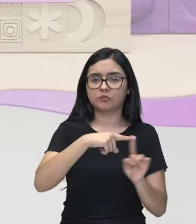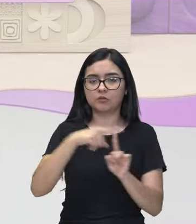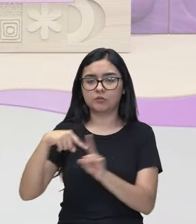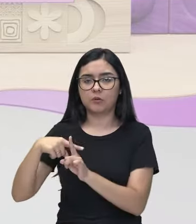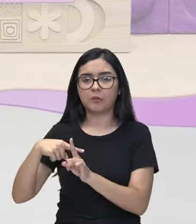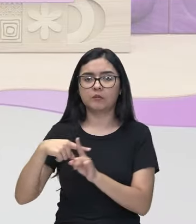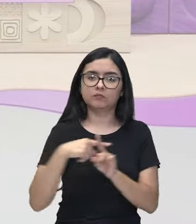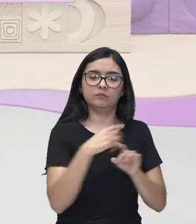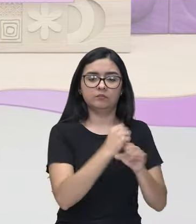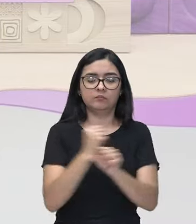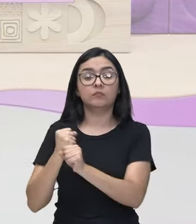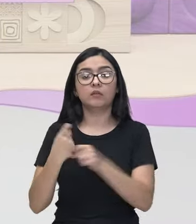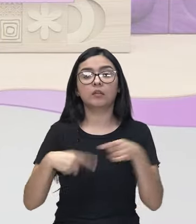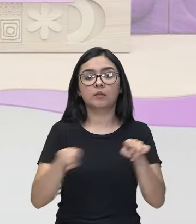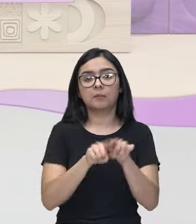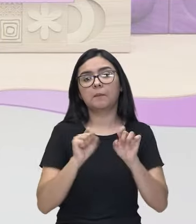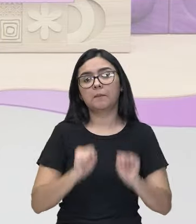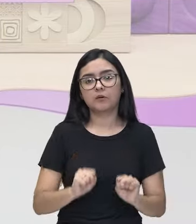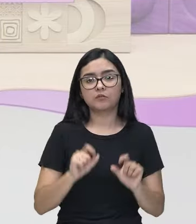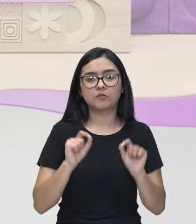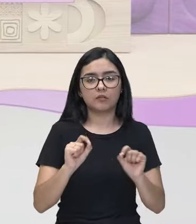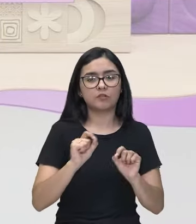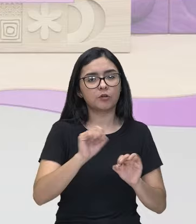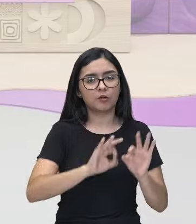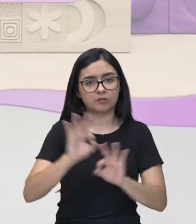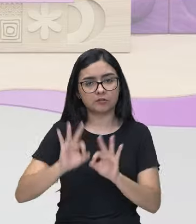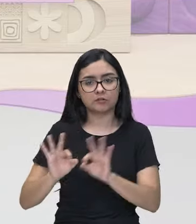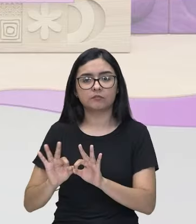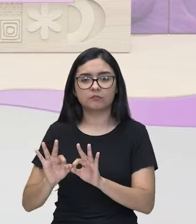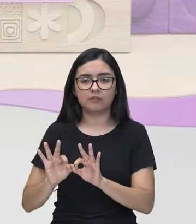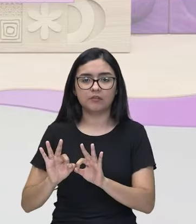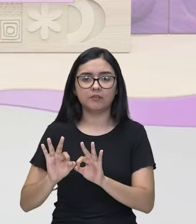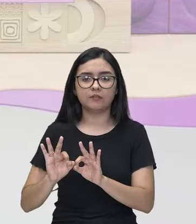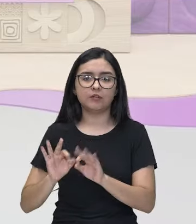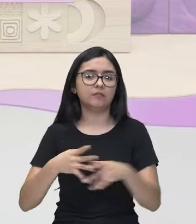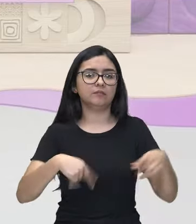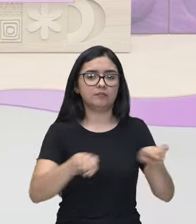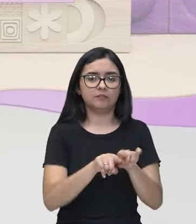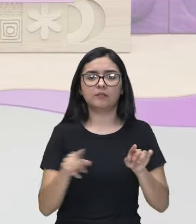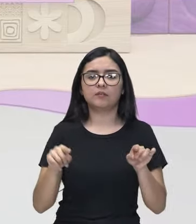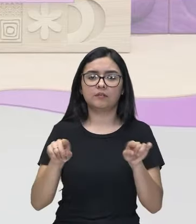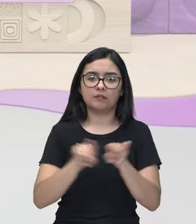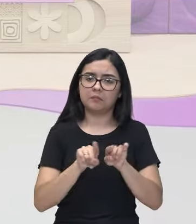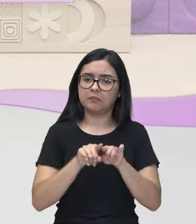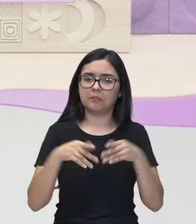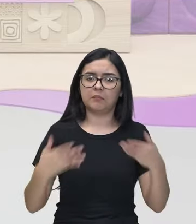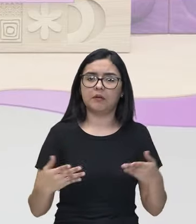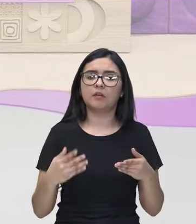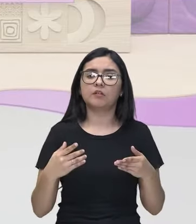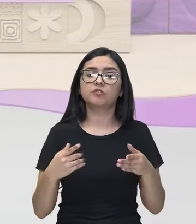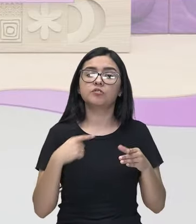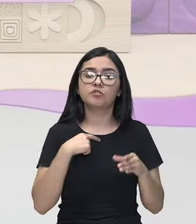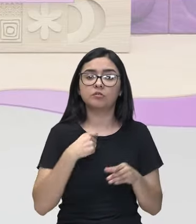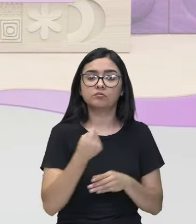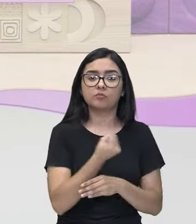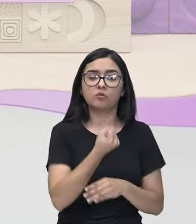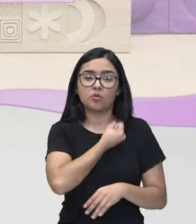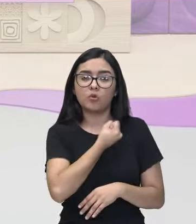sucessiva? Também pode ter ideia de organização retangular? Ou ainda de contar números